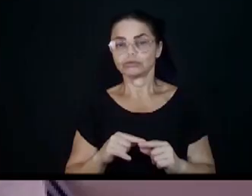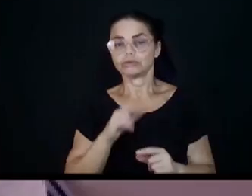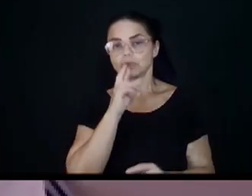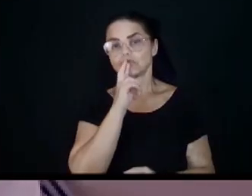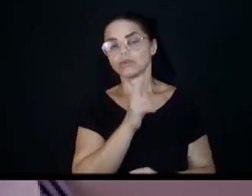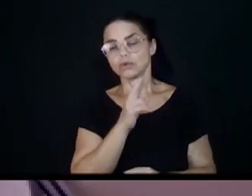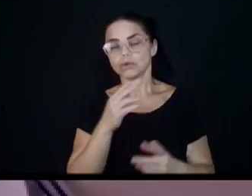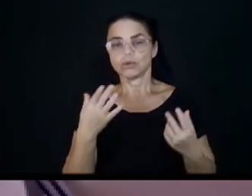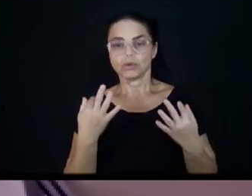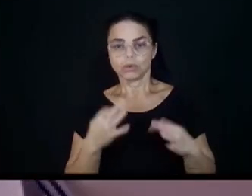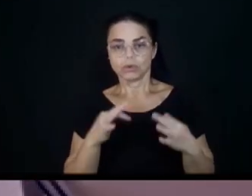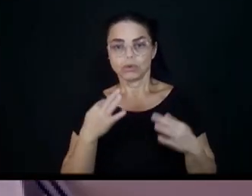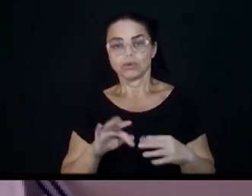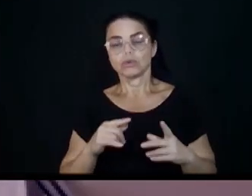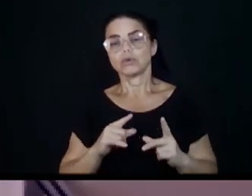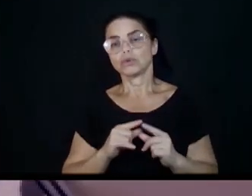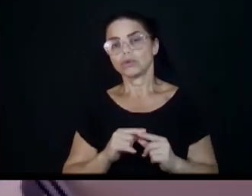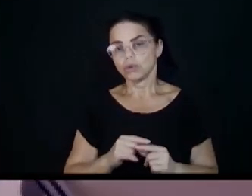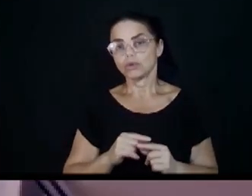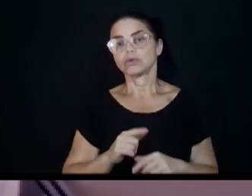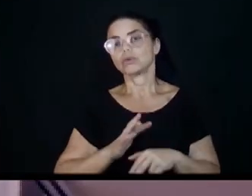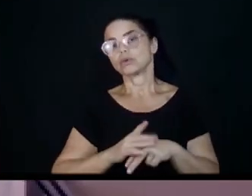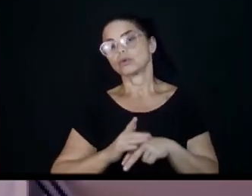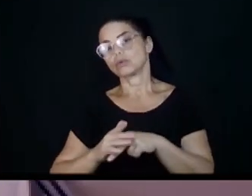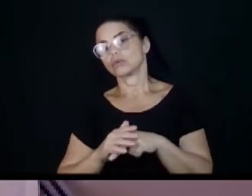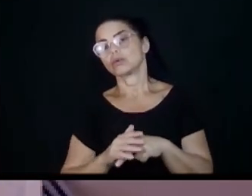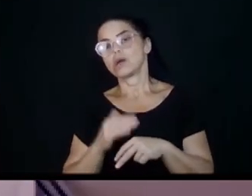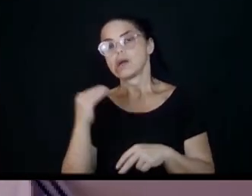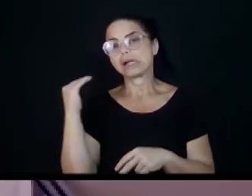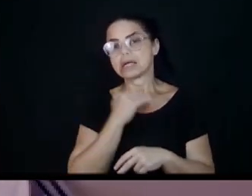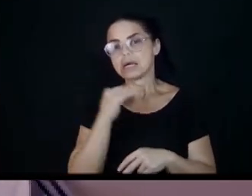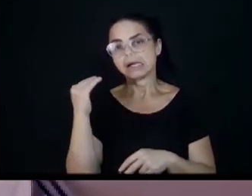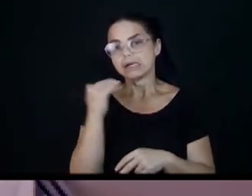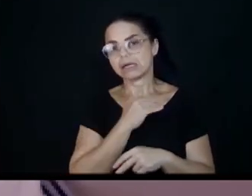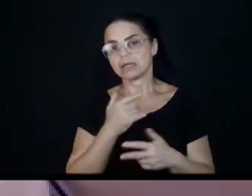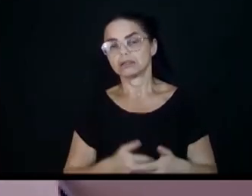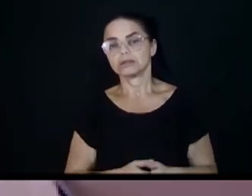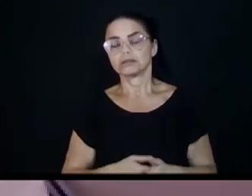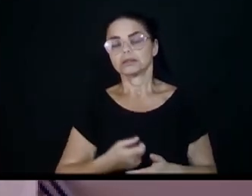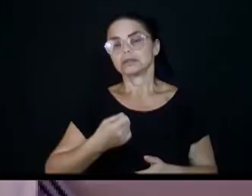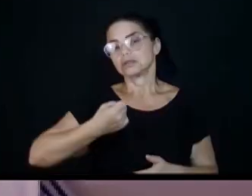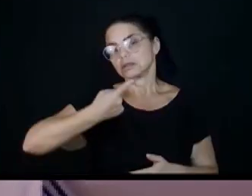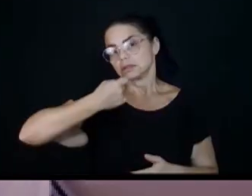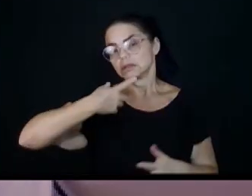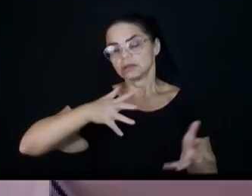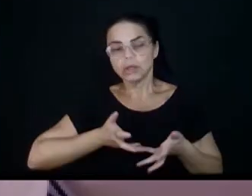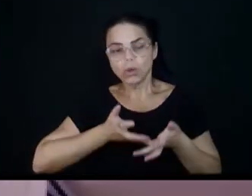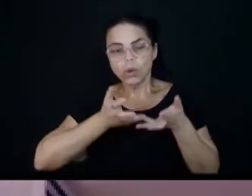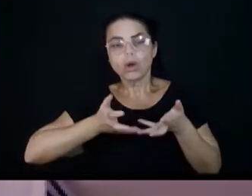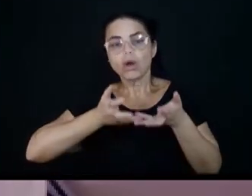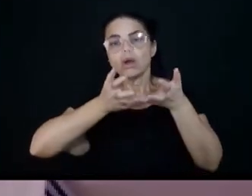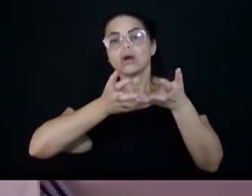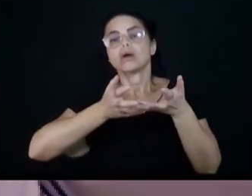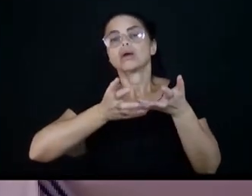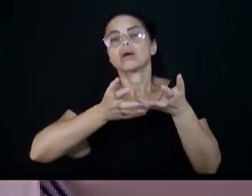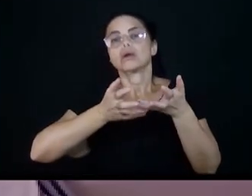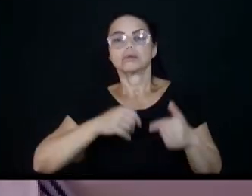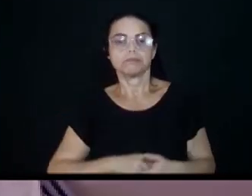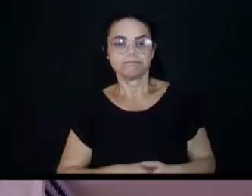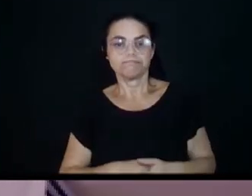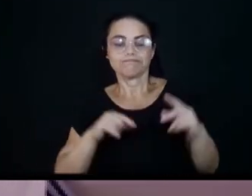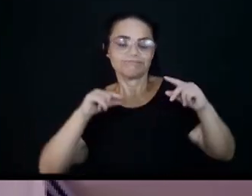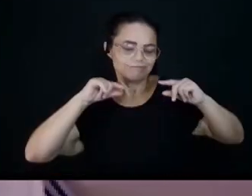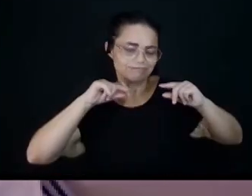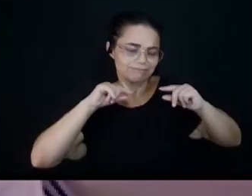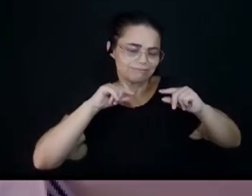nesses pacientes está com defeito. Então, o remédio ele visa estimular essa via inibitória